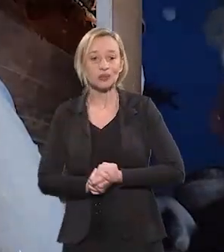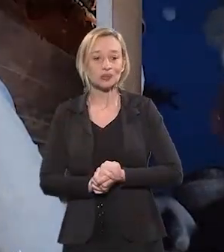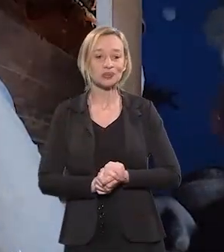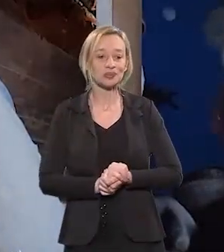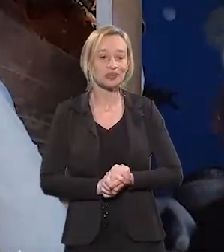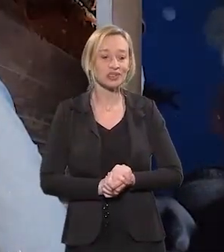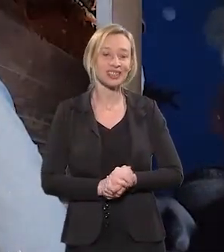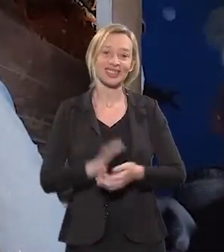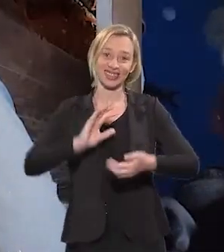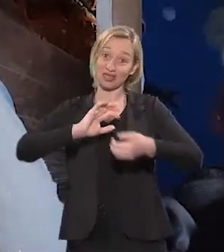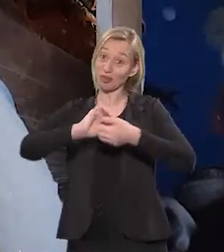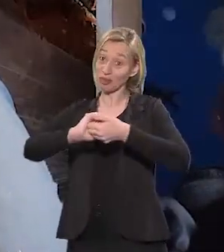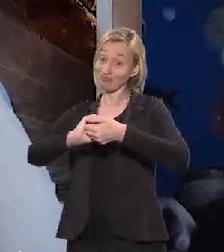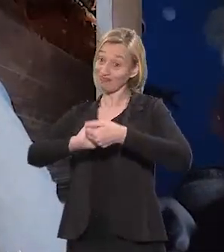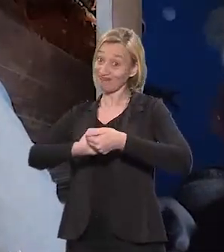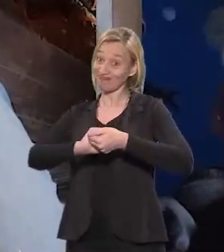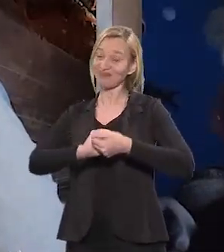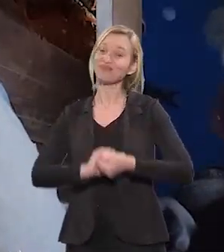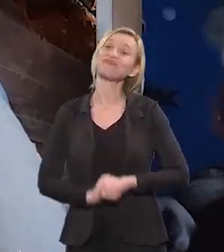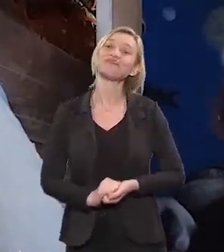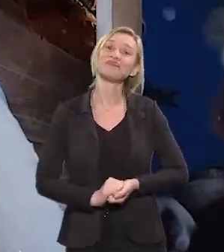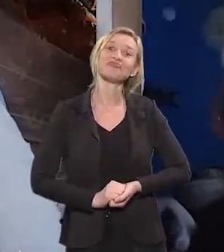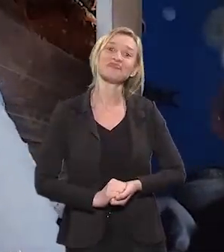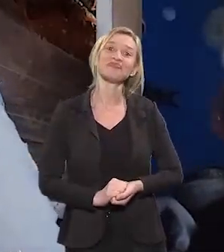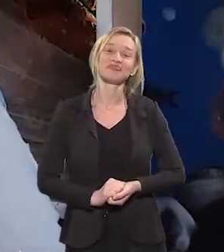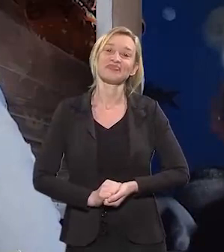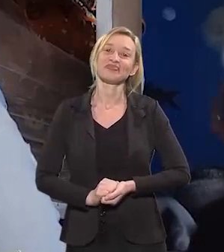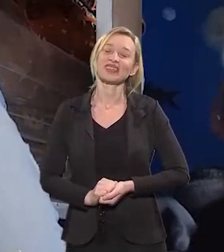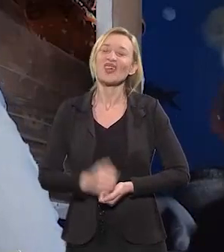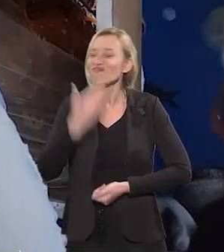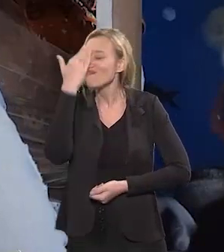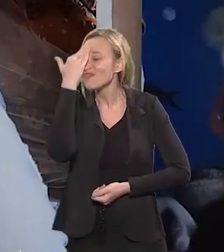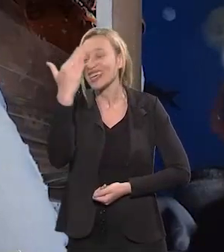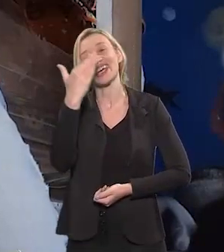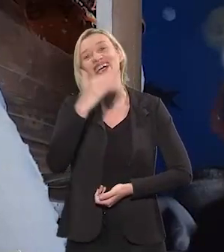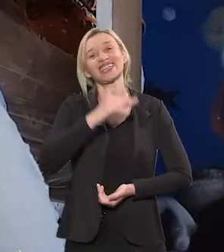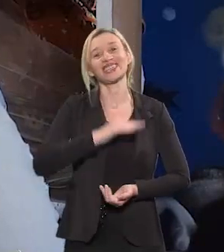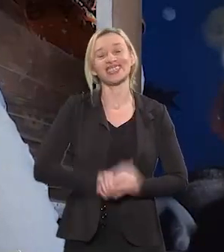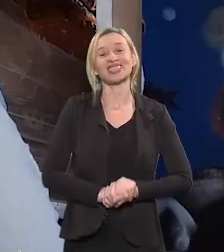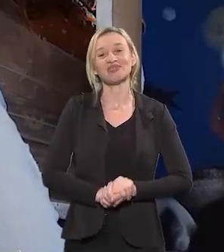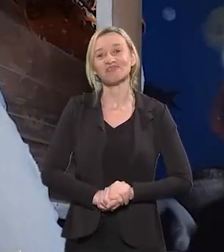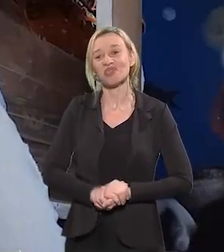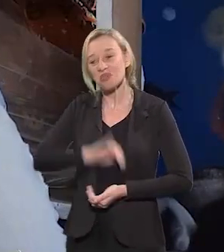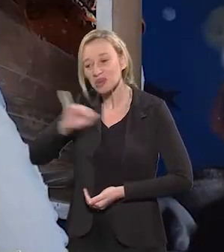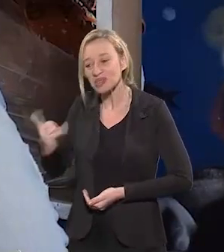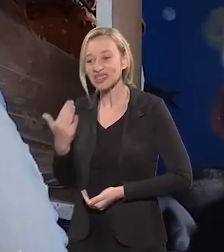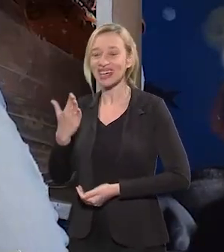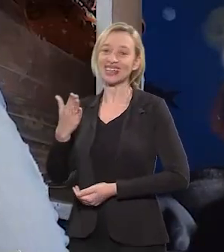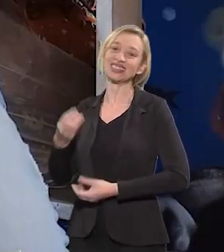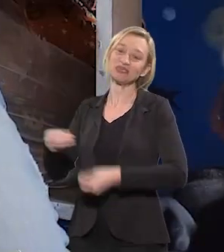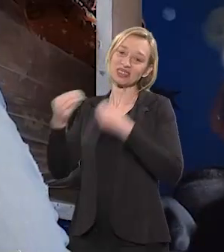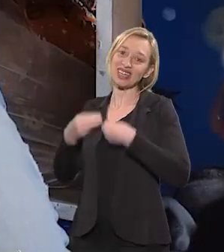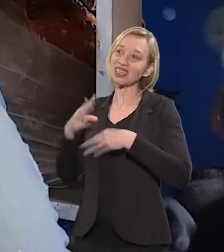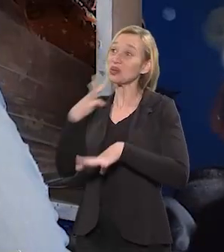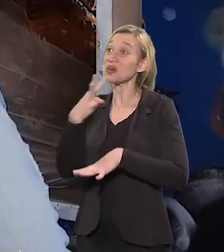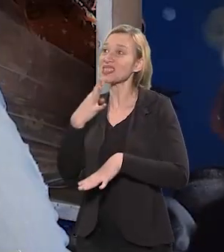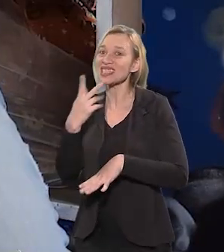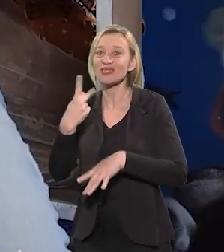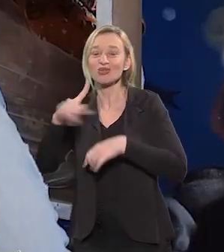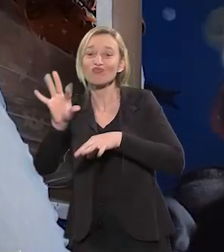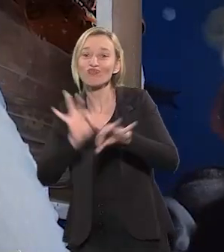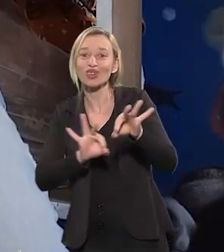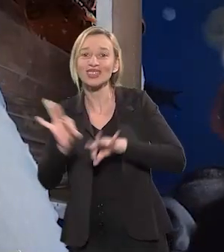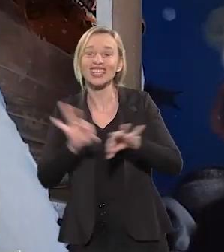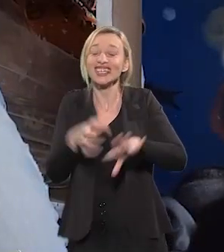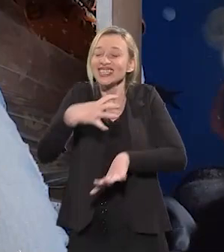Marcelo, é da tua mão aqui. E muito obrigado por me dar a oportunidade de conhecer esse